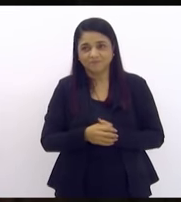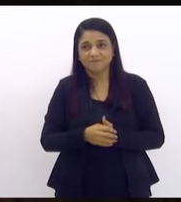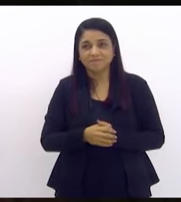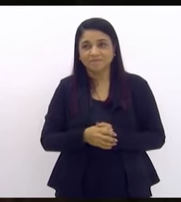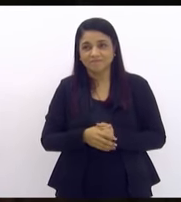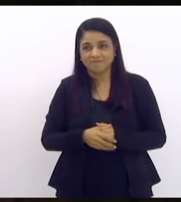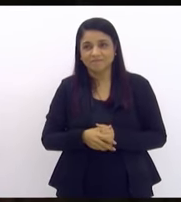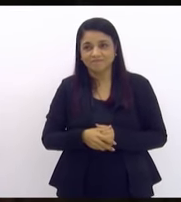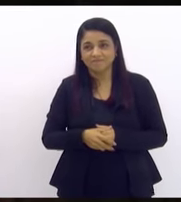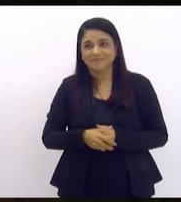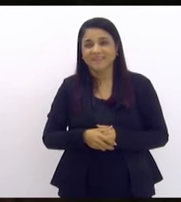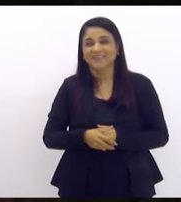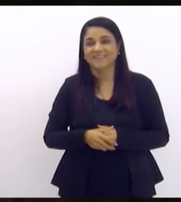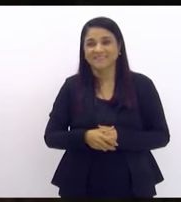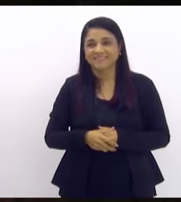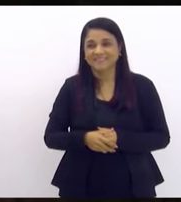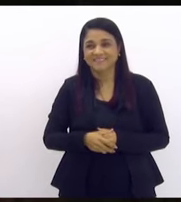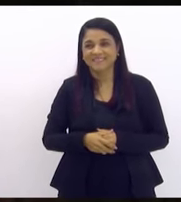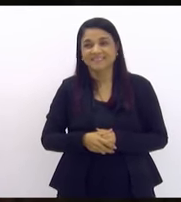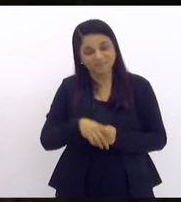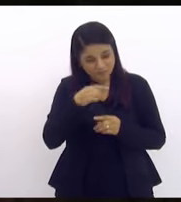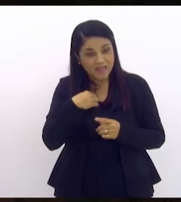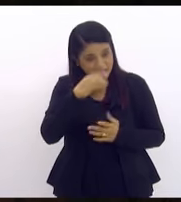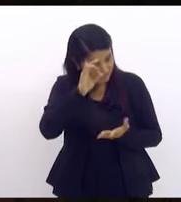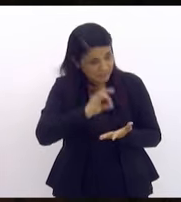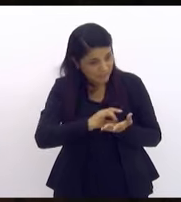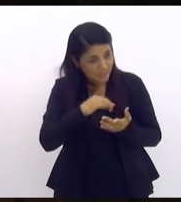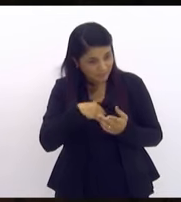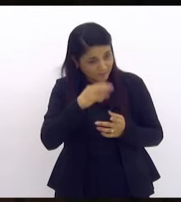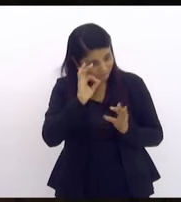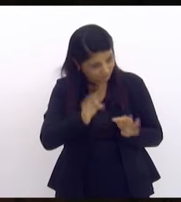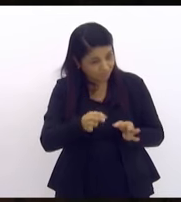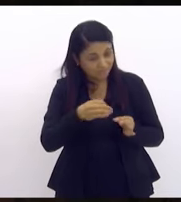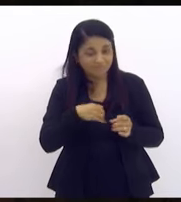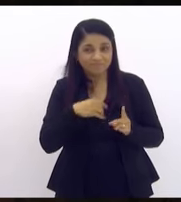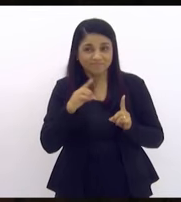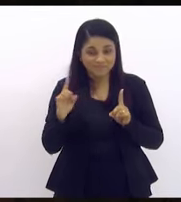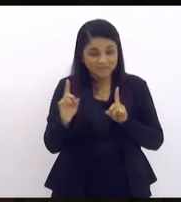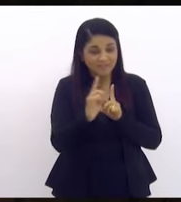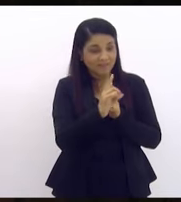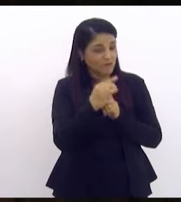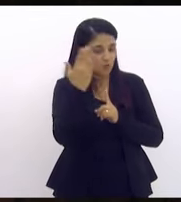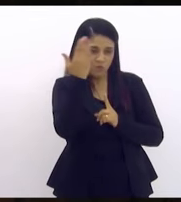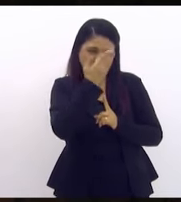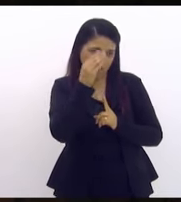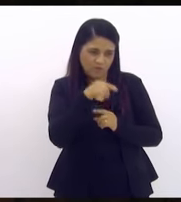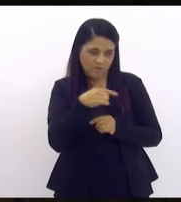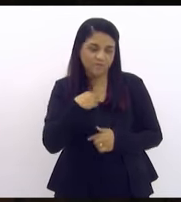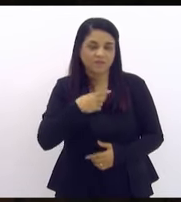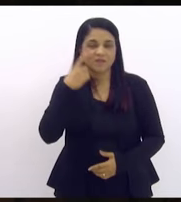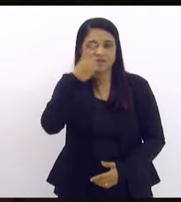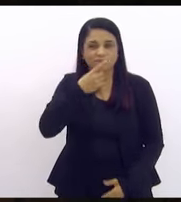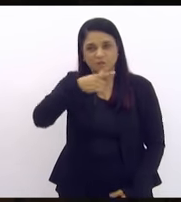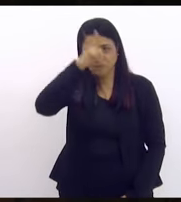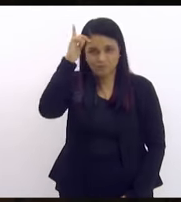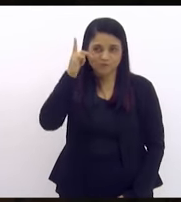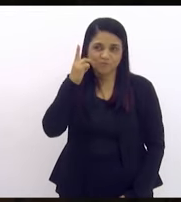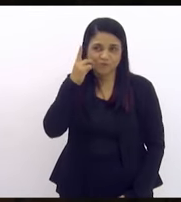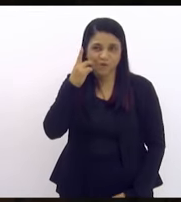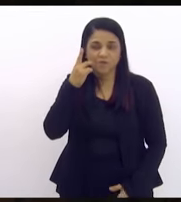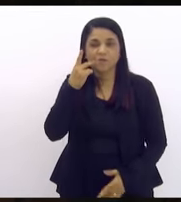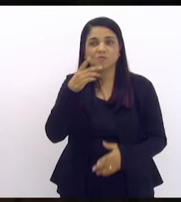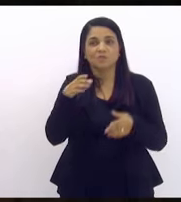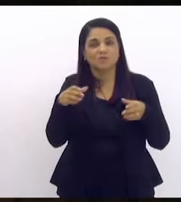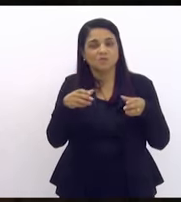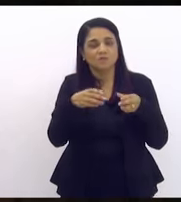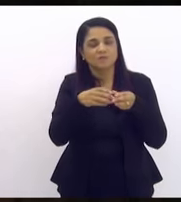Não, sério, você estava na frente. Né? Deputado Luiz Paulo, para emitir parecer pela Comissão de